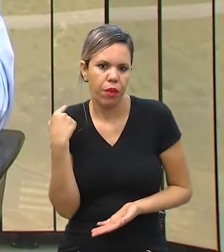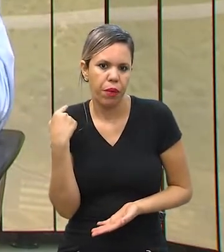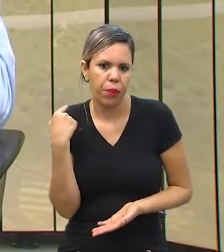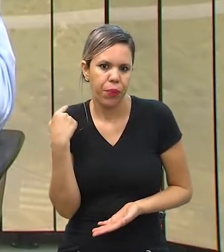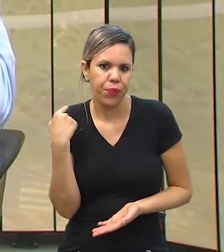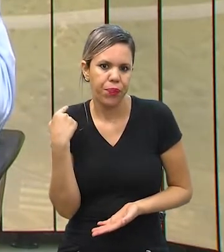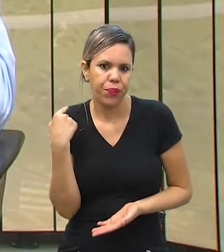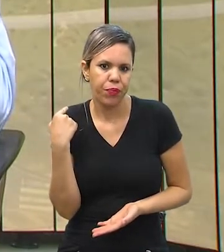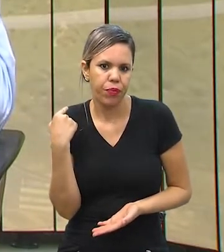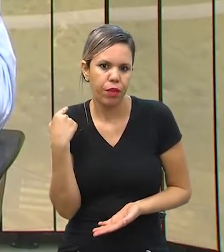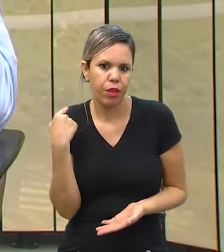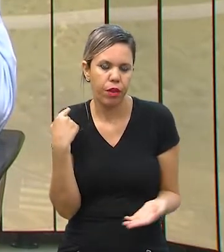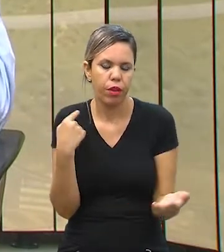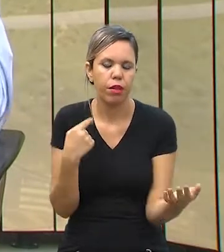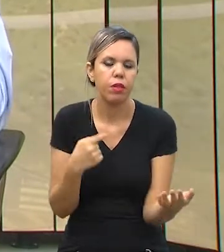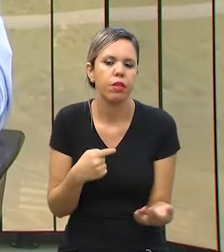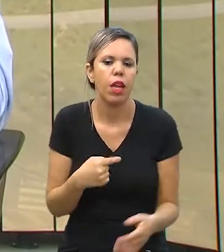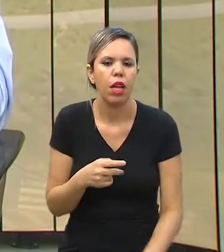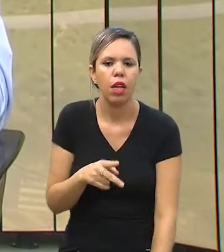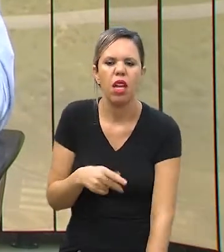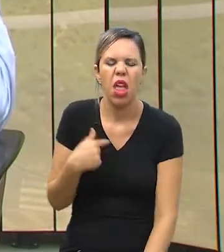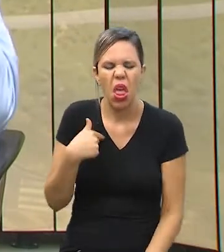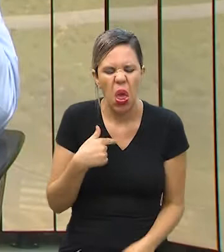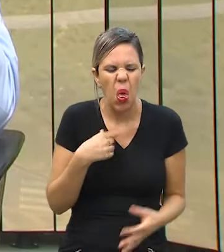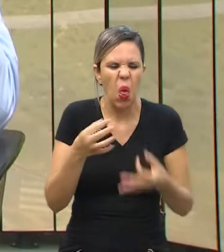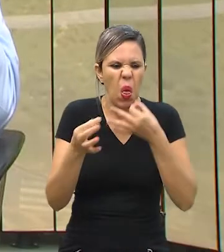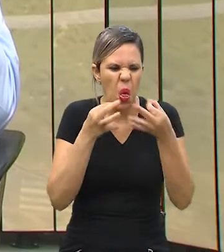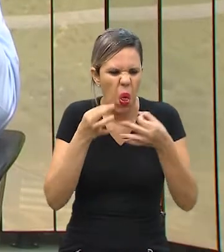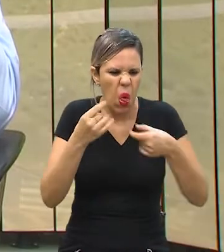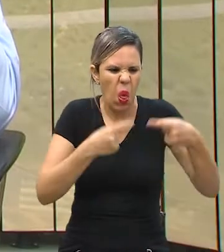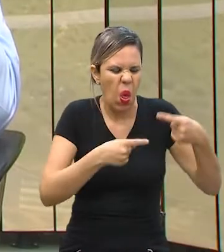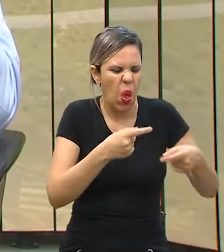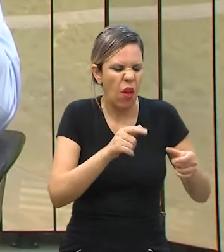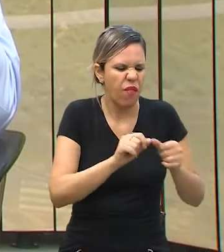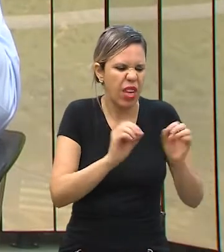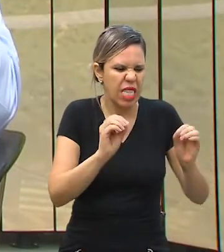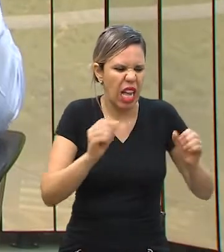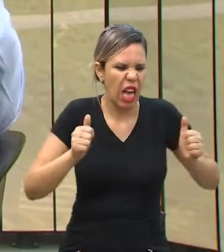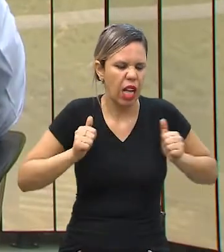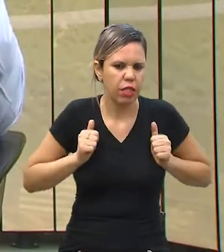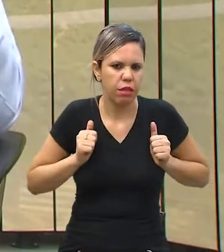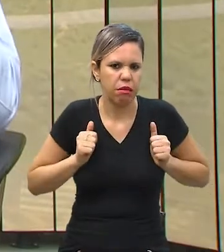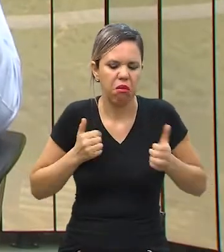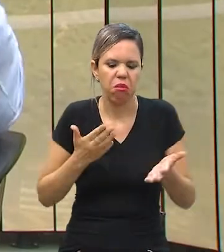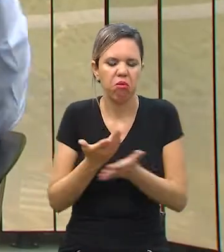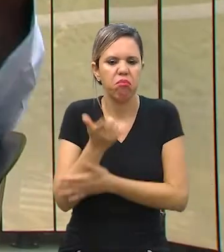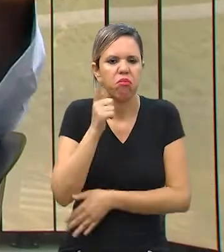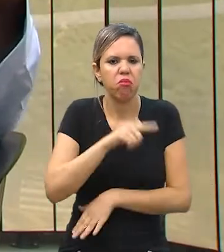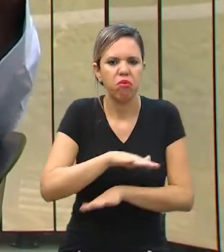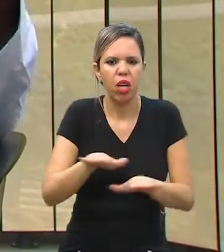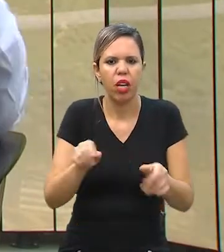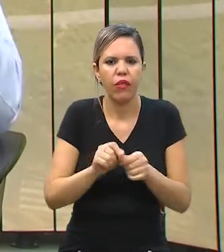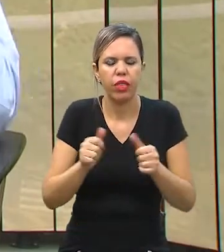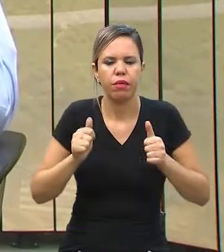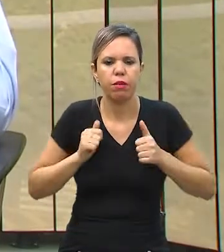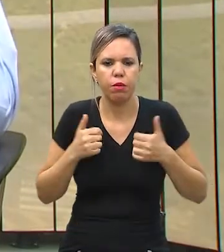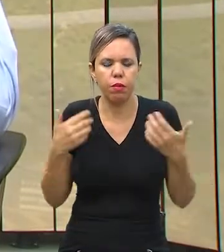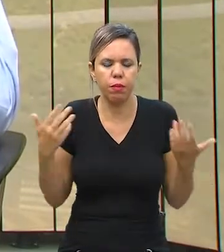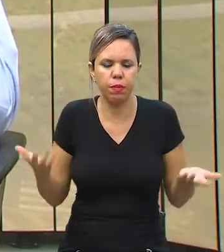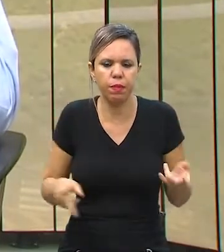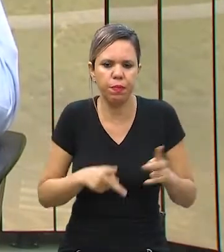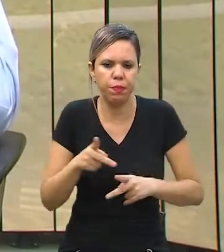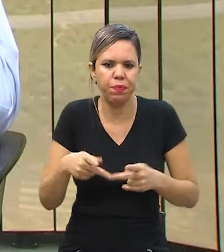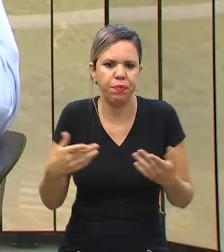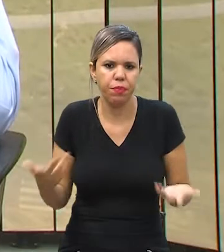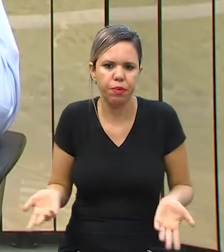que sempre criticava os políticos não fazem nada. Entendeu? Tá eleito ali, acaba não fazendo nada para a população